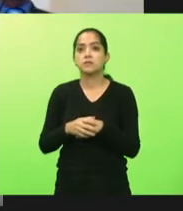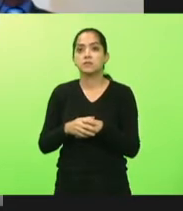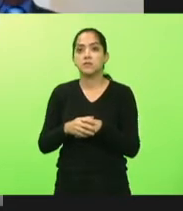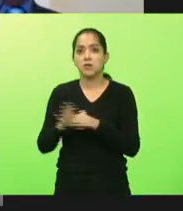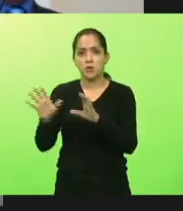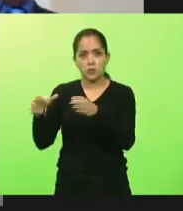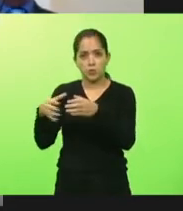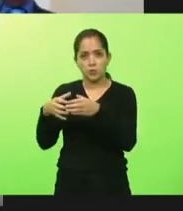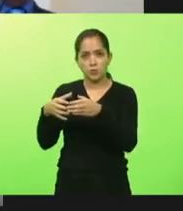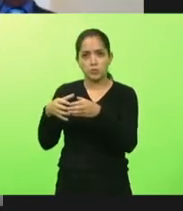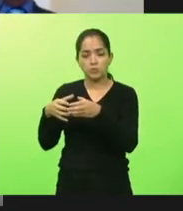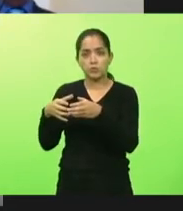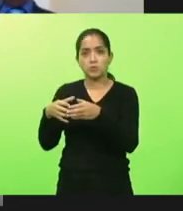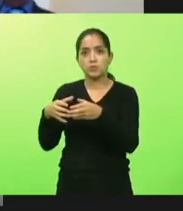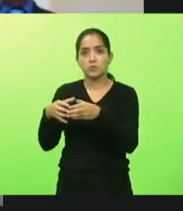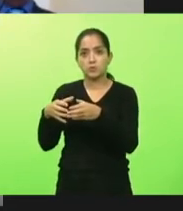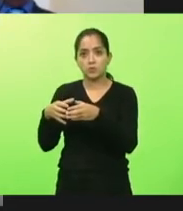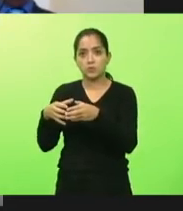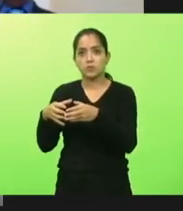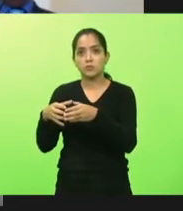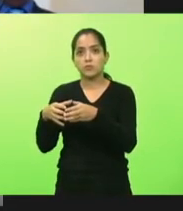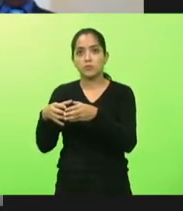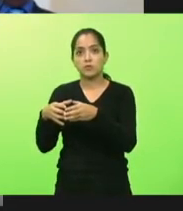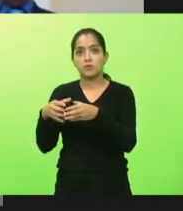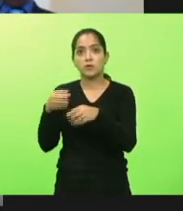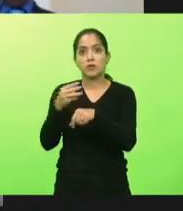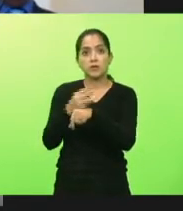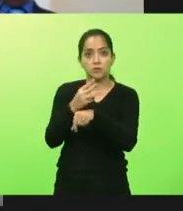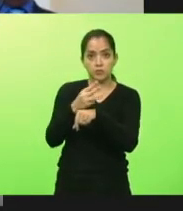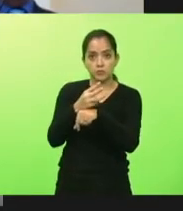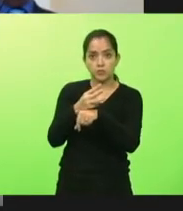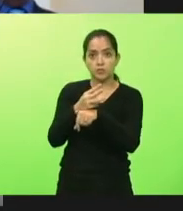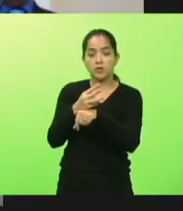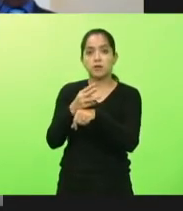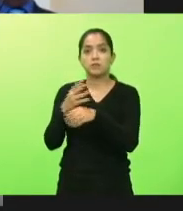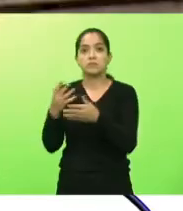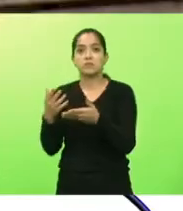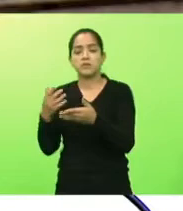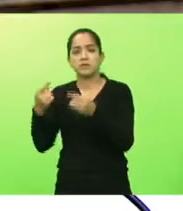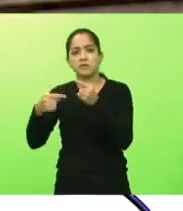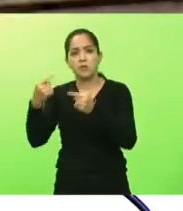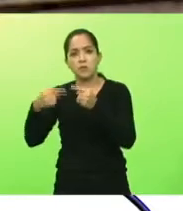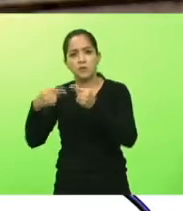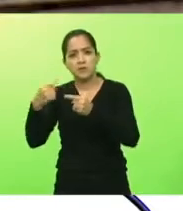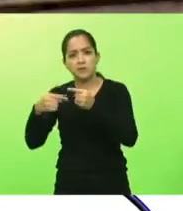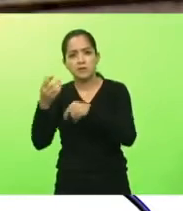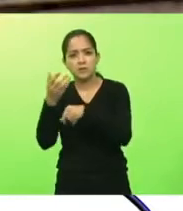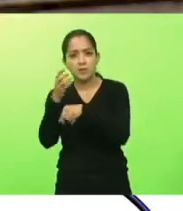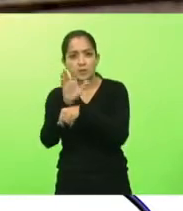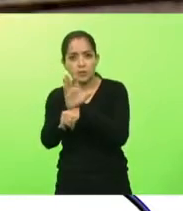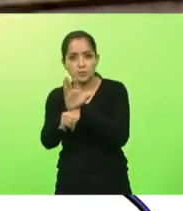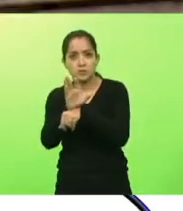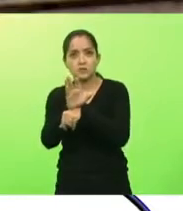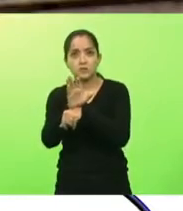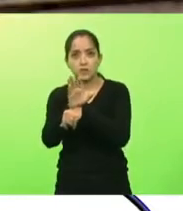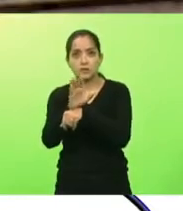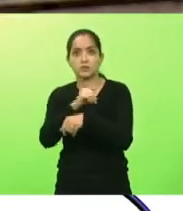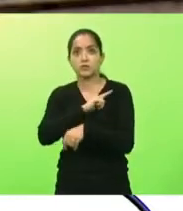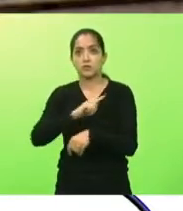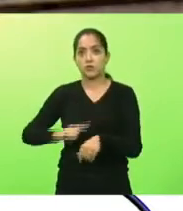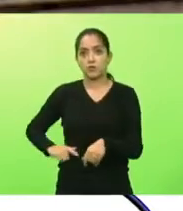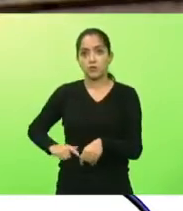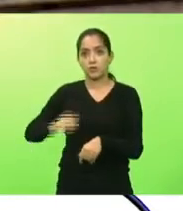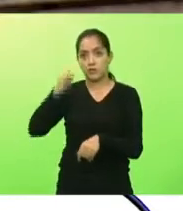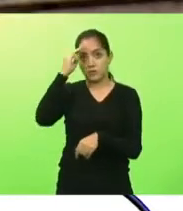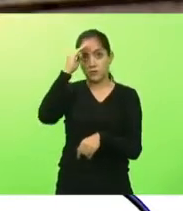aqui, fechados com o Bolsonaro, de Criciúma, nós estávamos comentando aqui uma postagem do governador Carlos